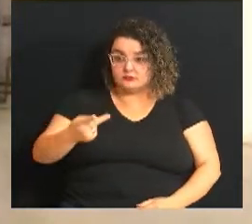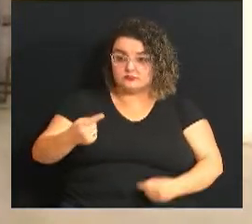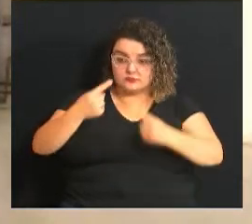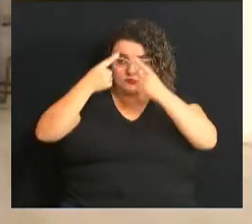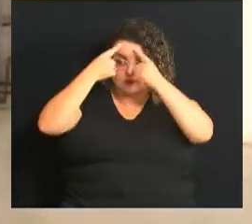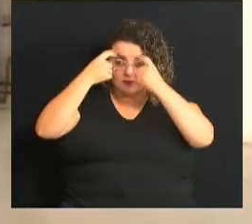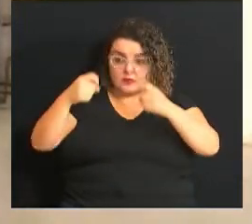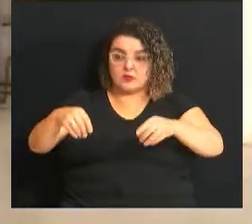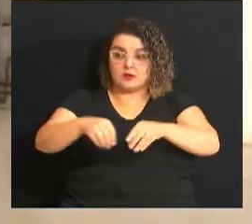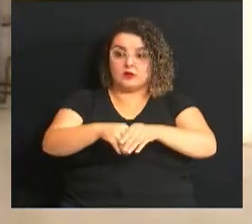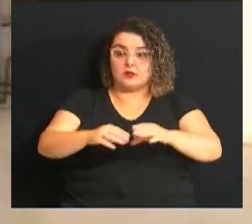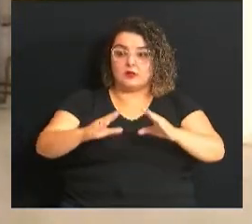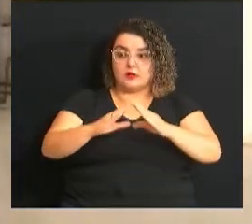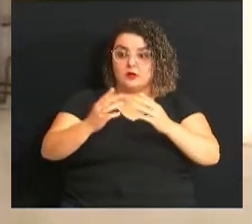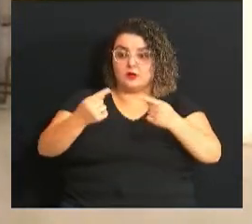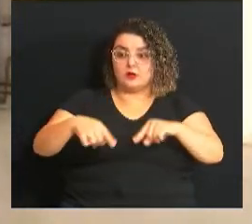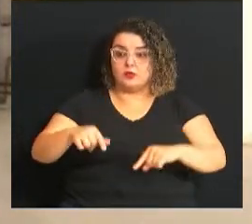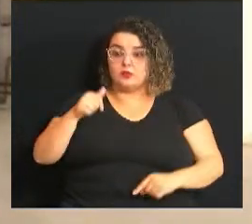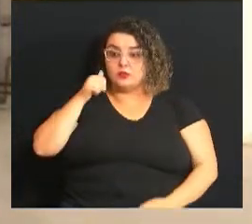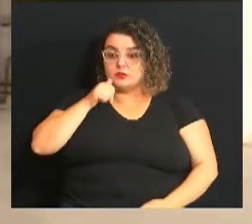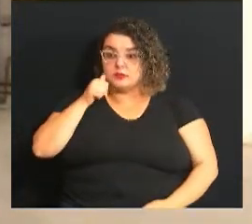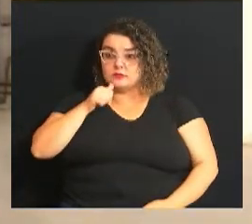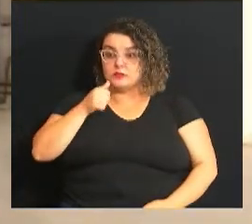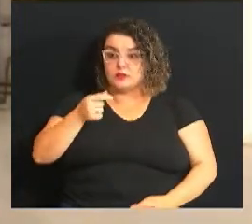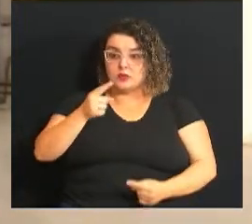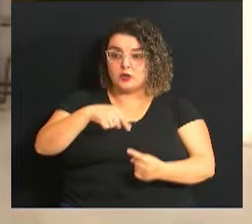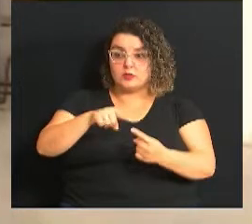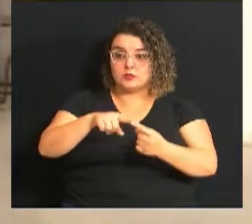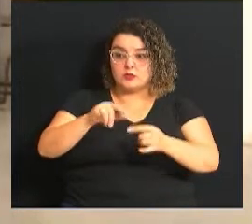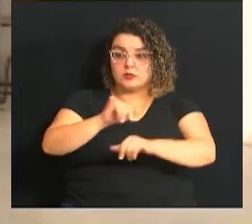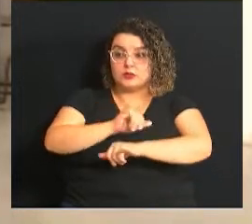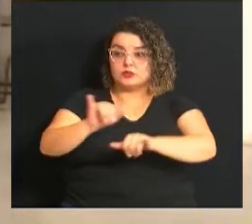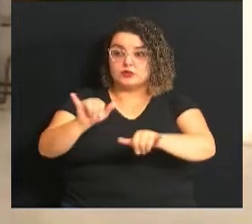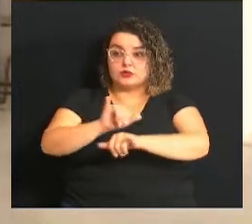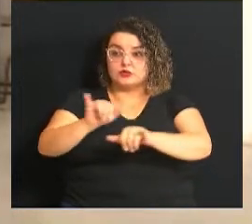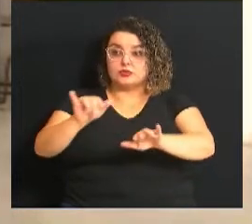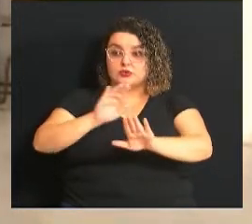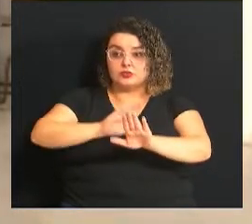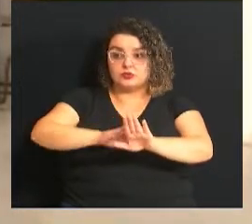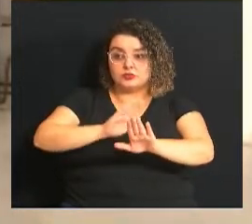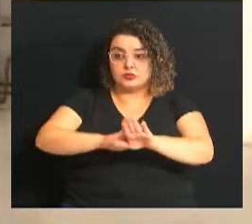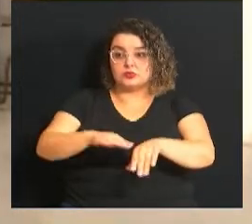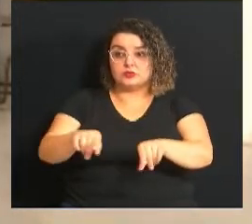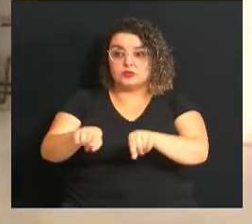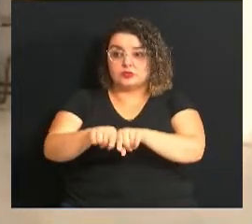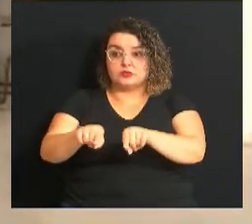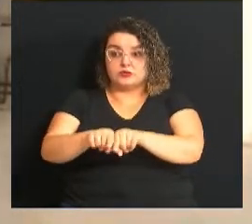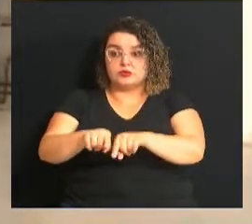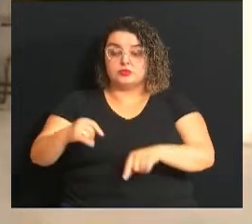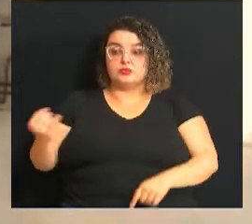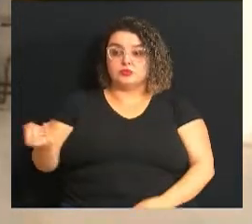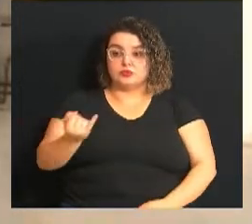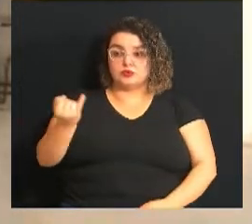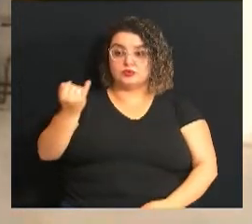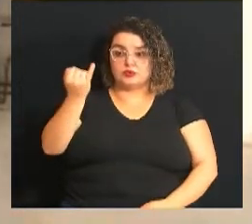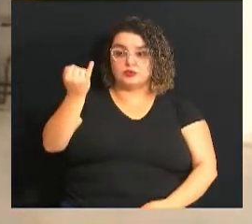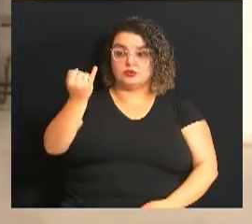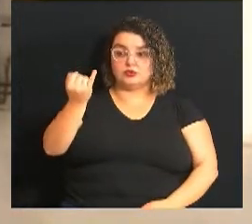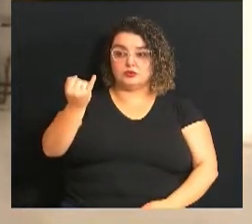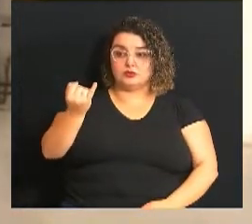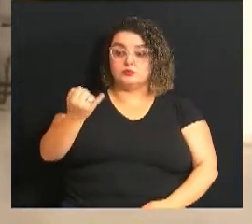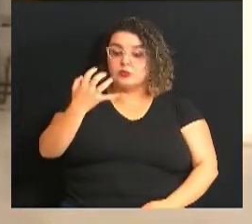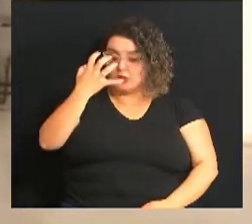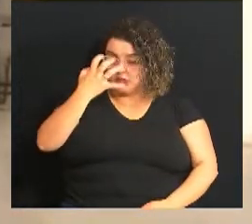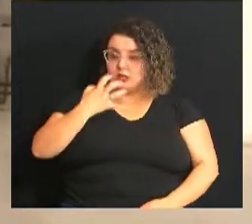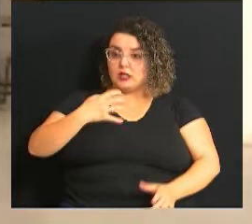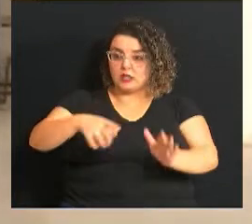doméstica contra a mulher. O objetivo é a gente divulgar essas ações e também a importância da gente levar a sério a Lei Maria